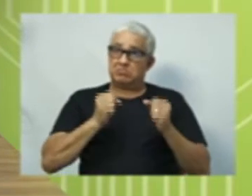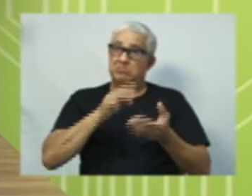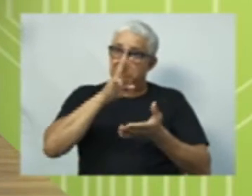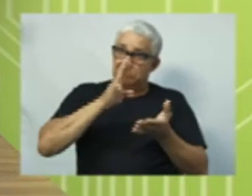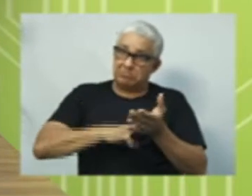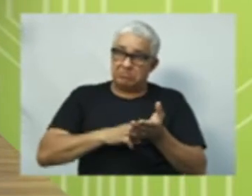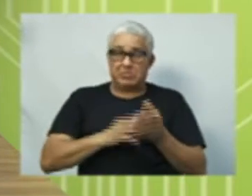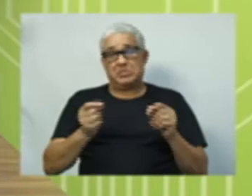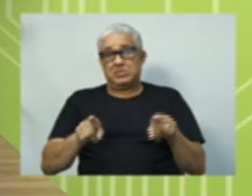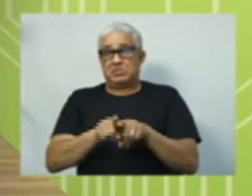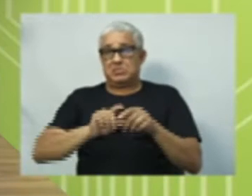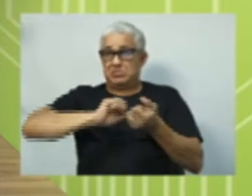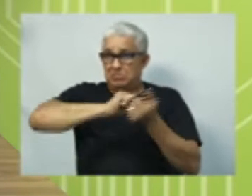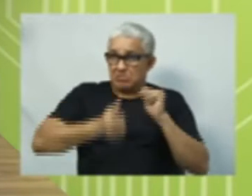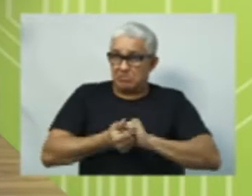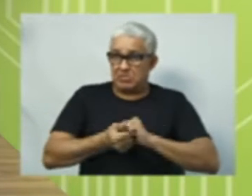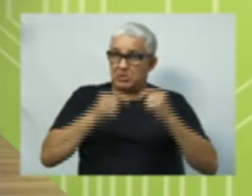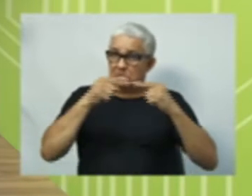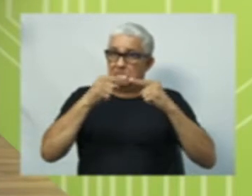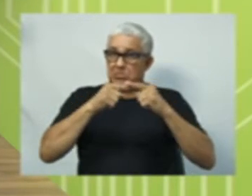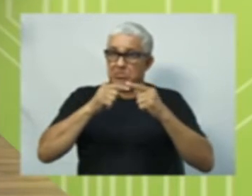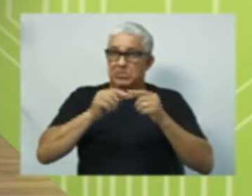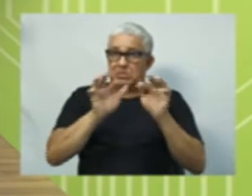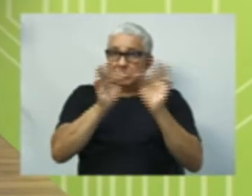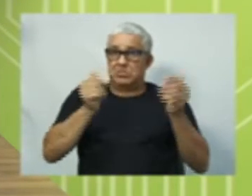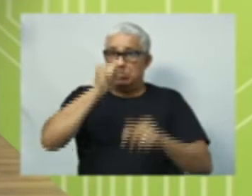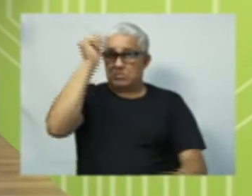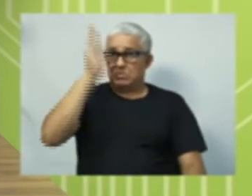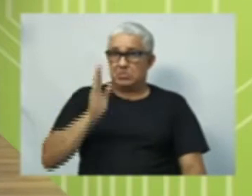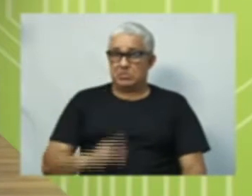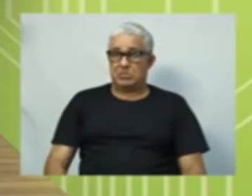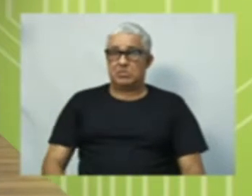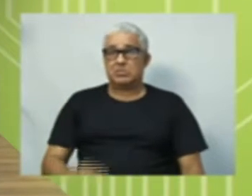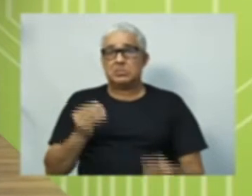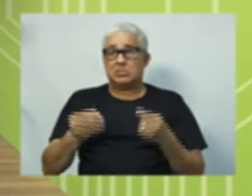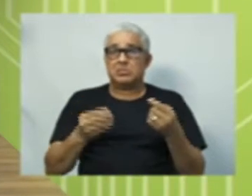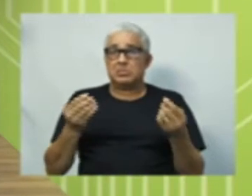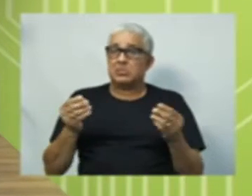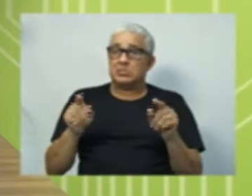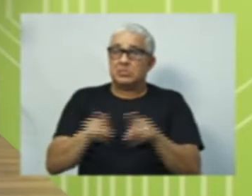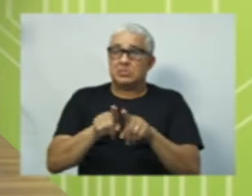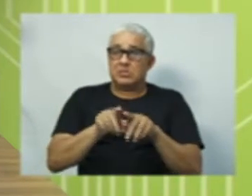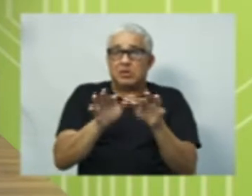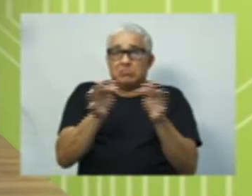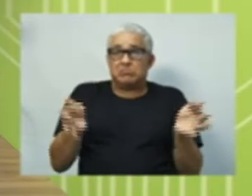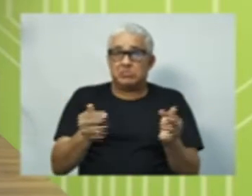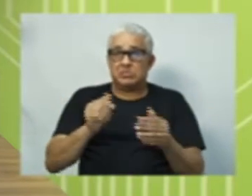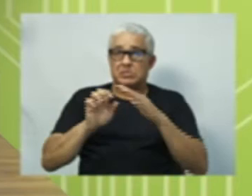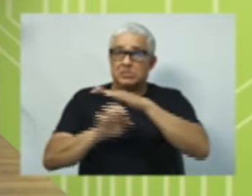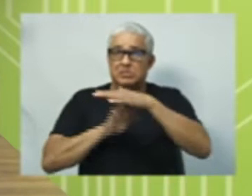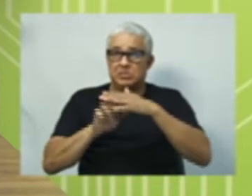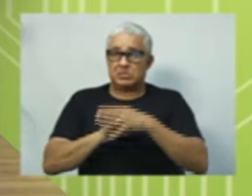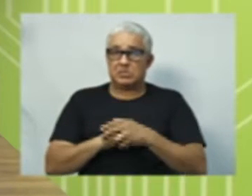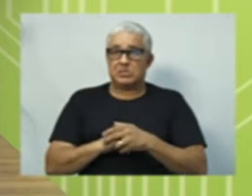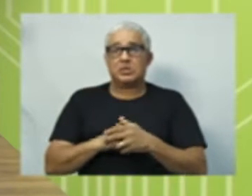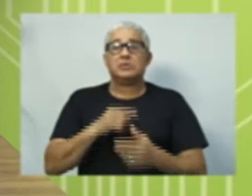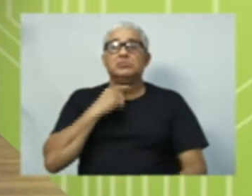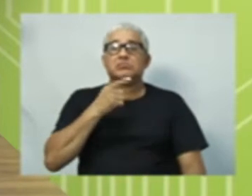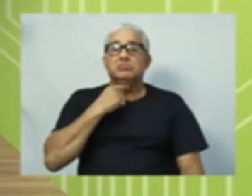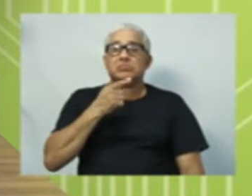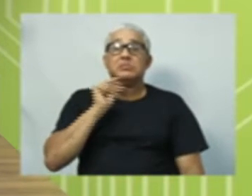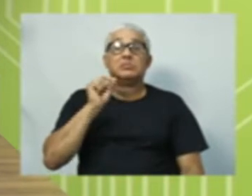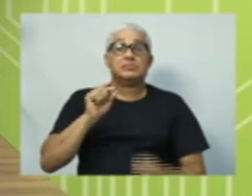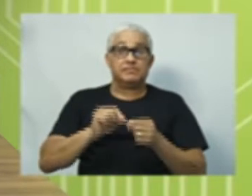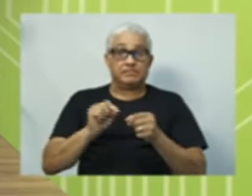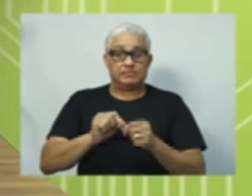Simples Nacional, quem pode ser enquadrado como pequena empresa. Ok? Portanto, em caso de dúvida, o que você vai